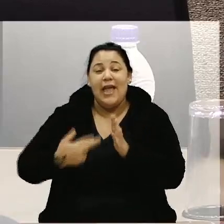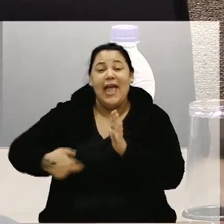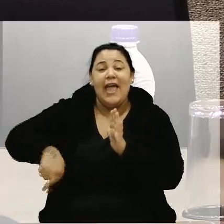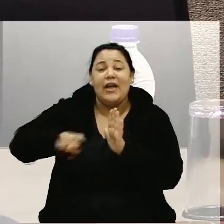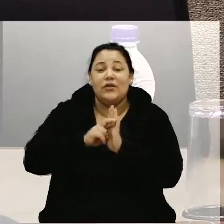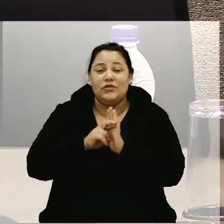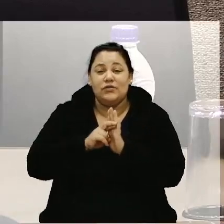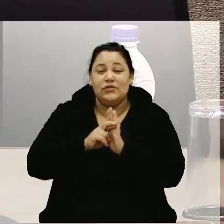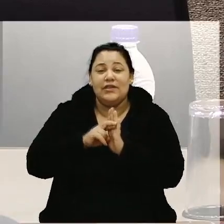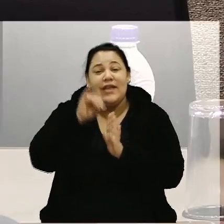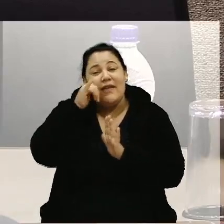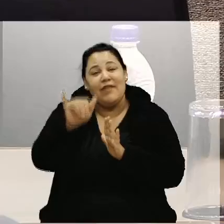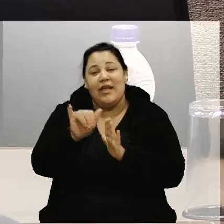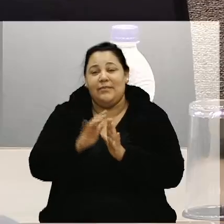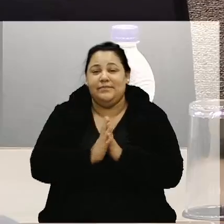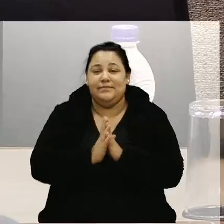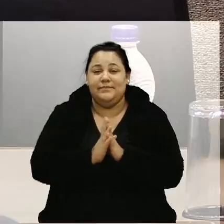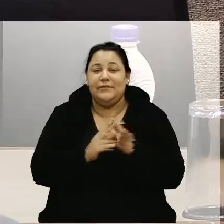e prevenir.